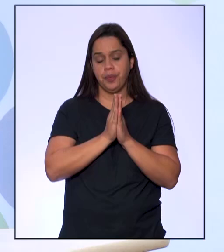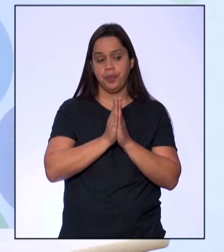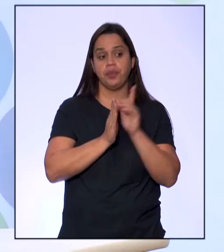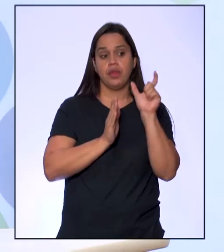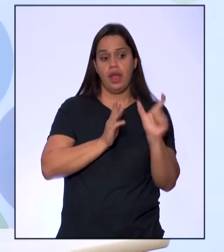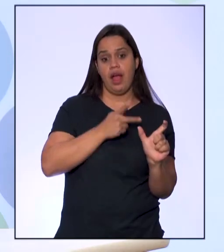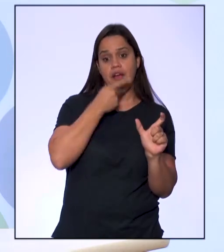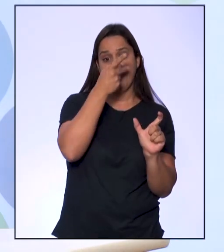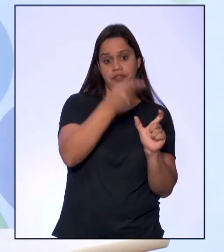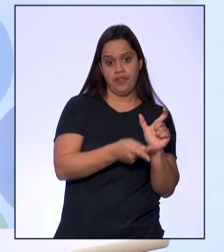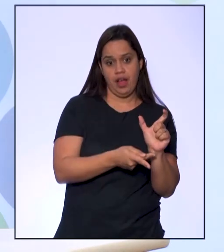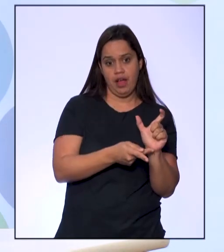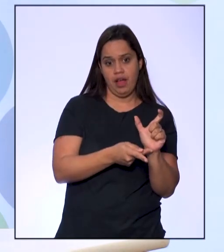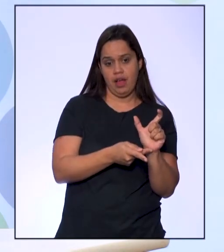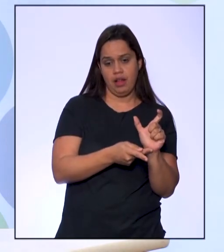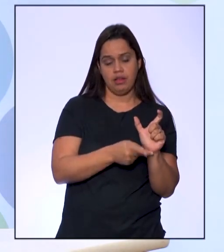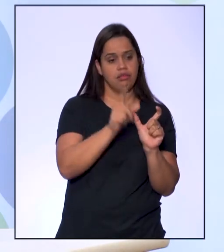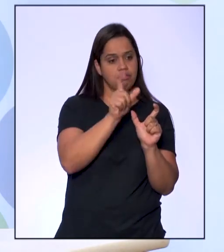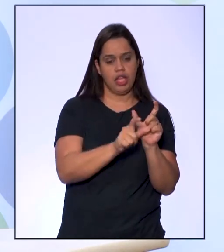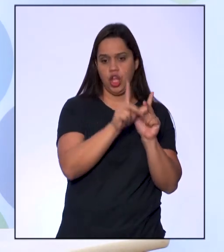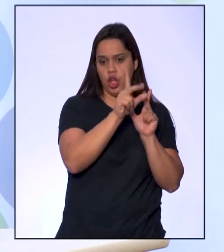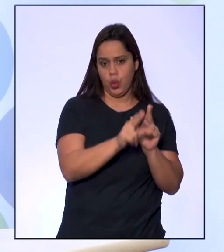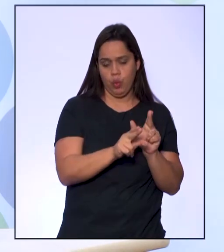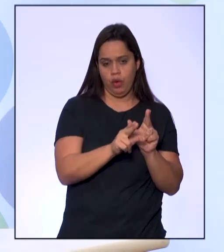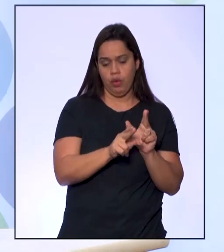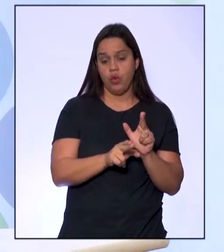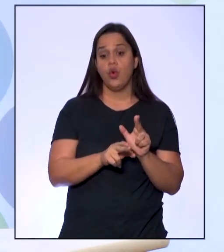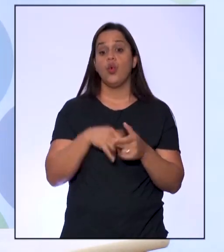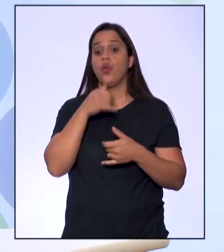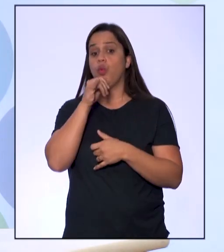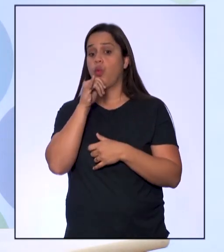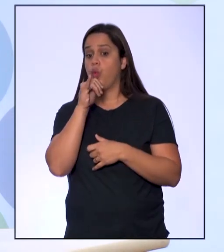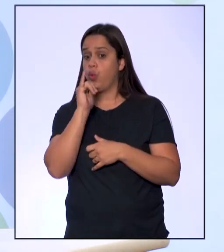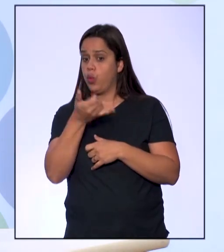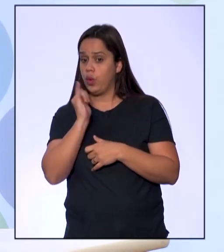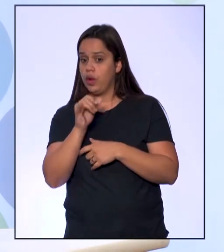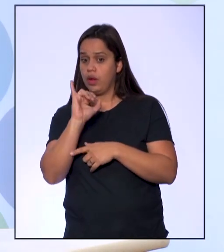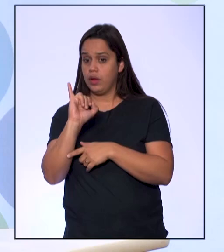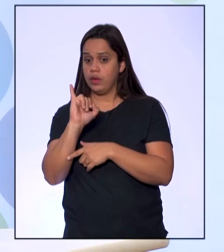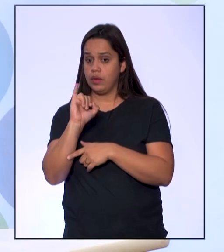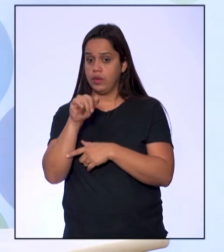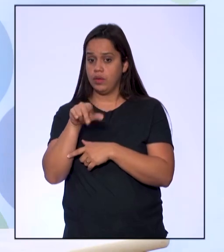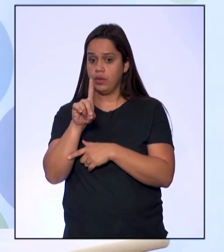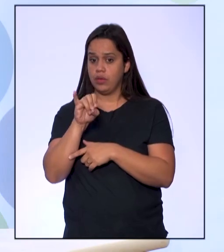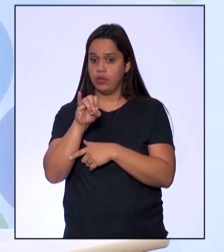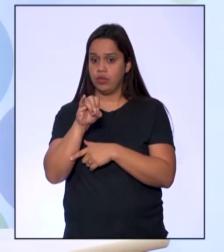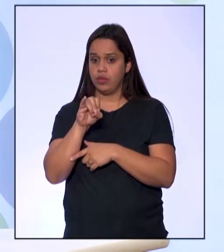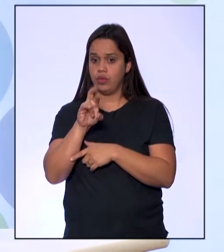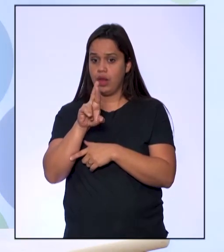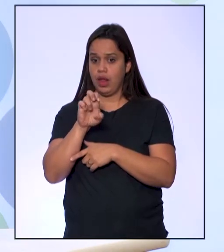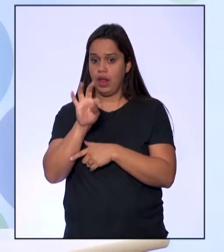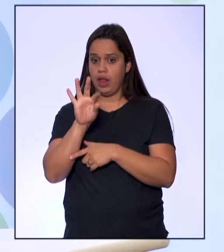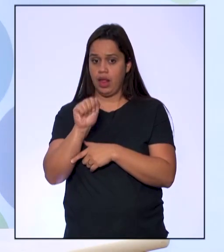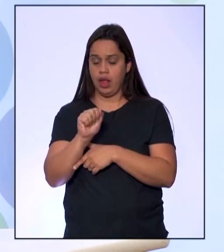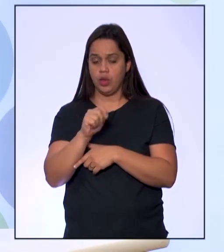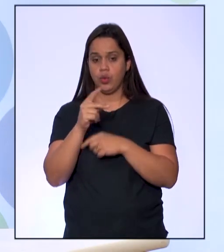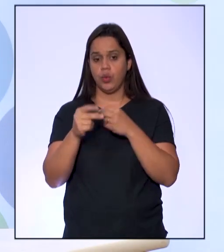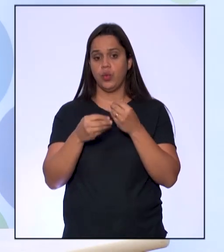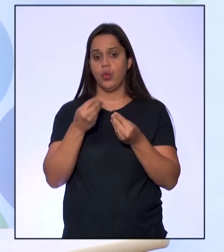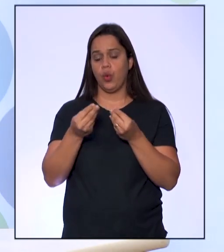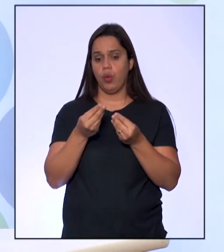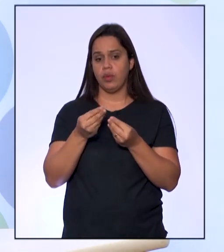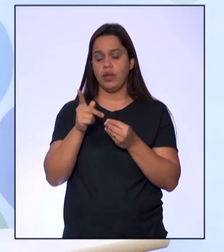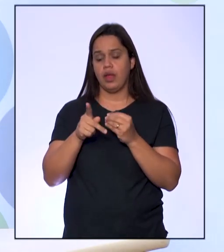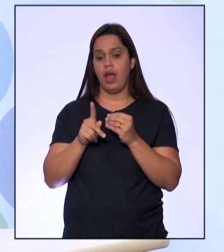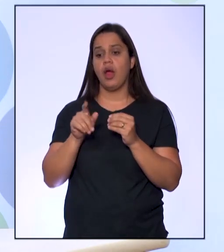pessoa é reproduzida daquela mesma forma. O discurso indireto não, é quando a fala é reproduzida, certo? Pelo